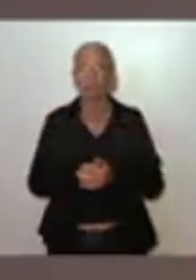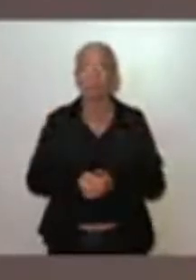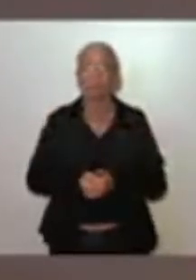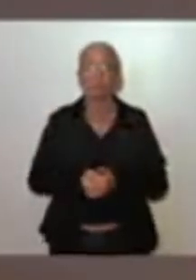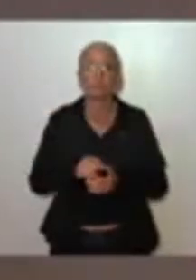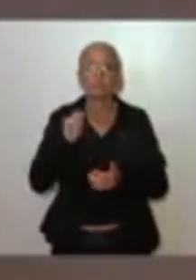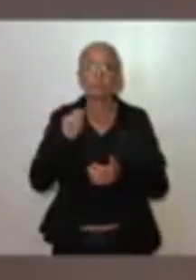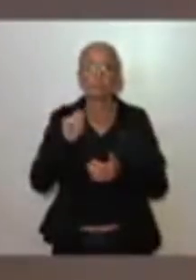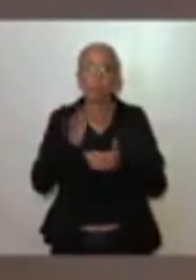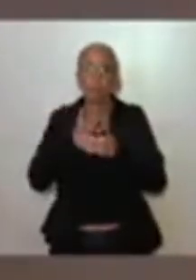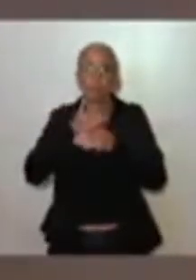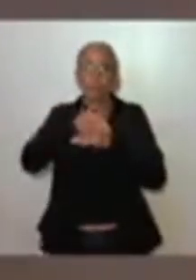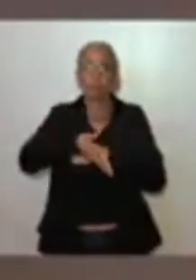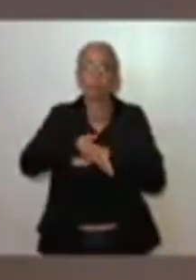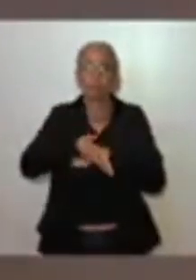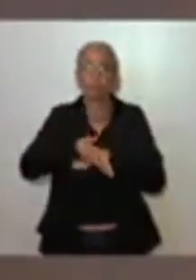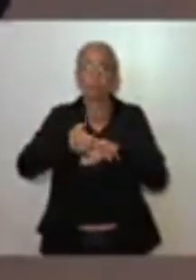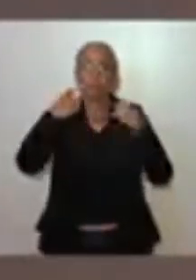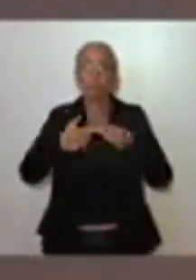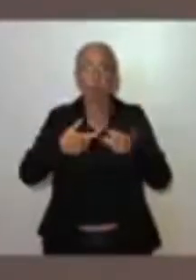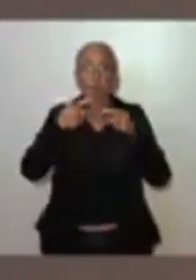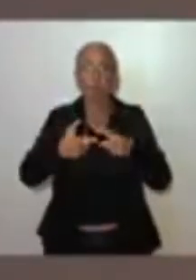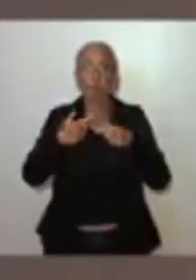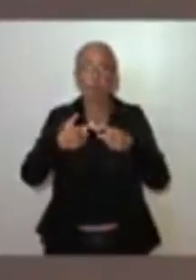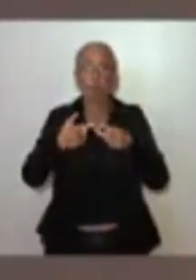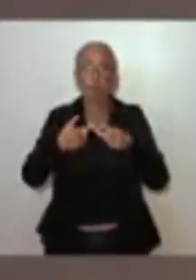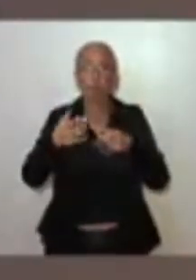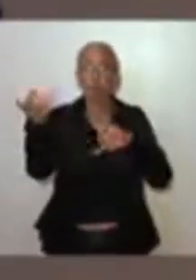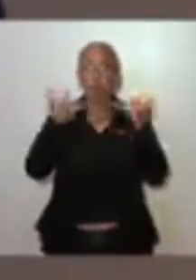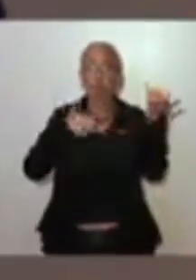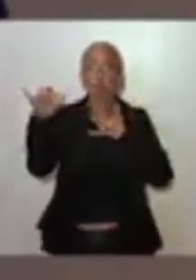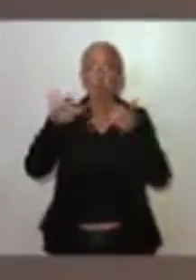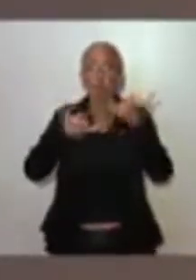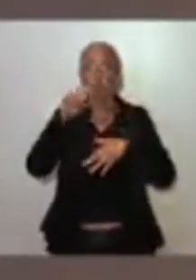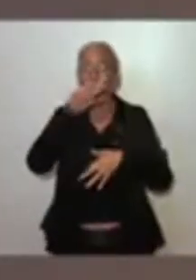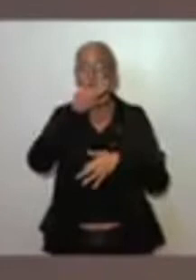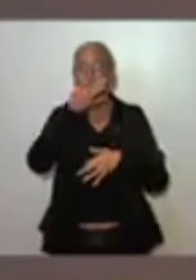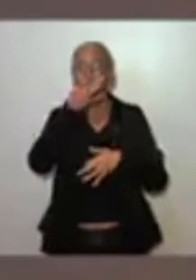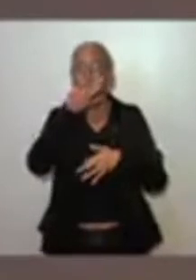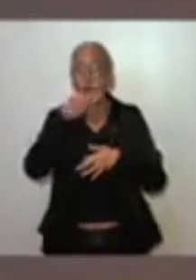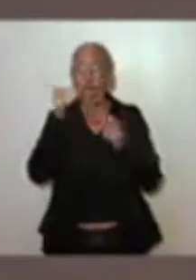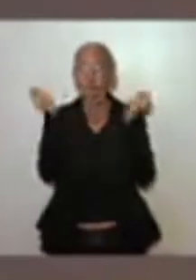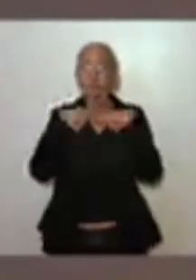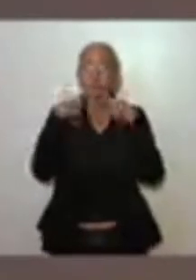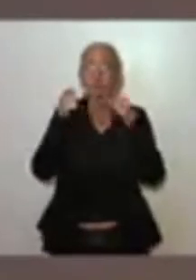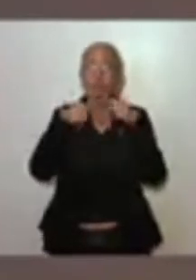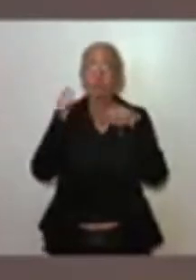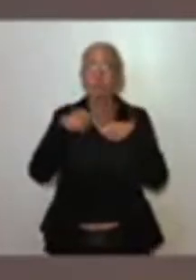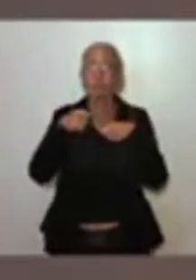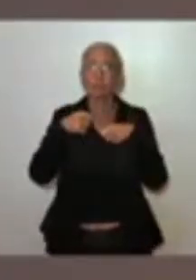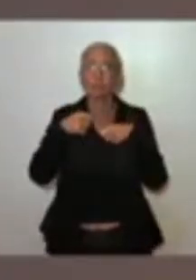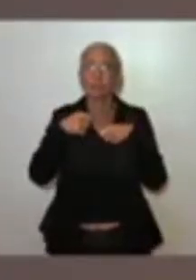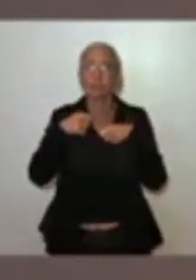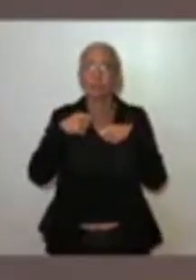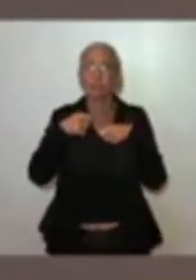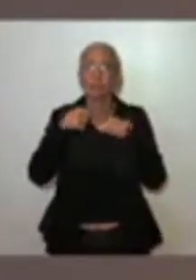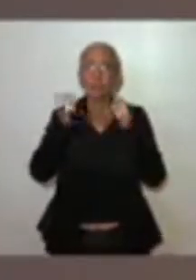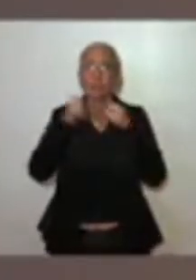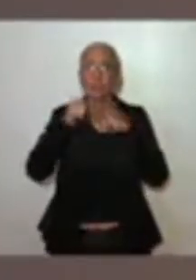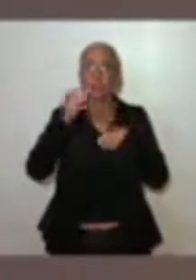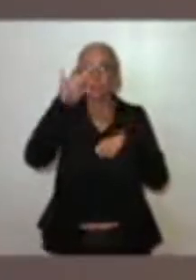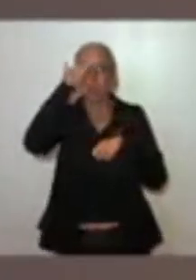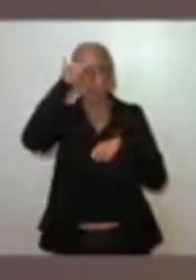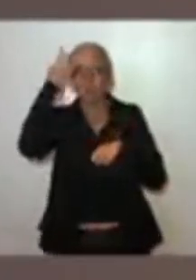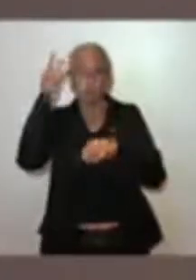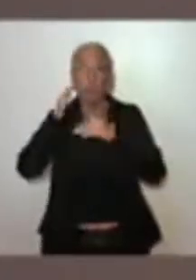para chegar ao espaço público uma informação ou uma opinião tinha que passar pelo crivo de um editor